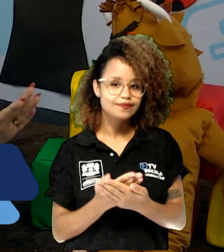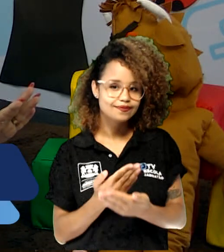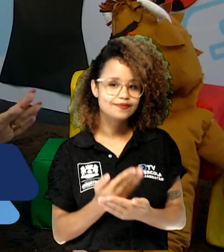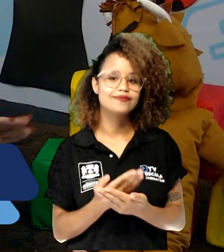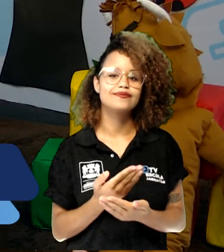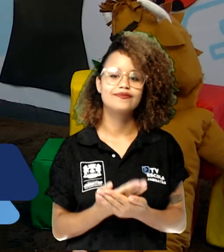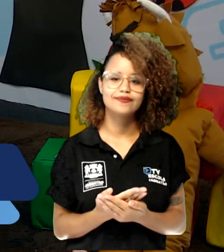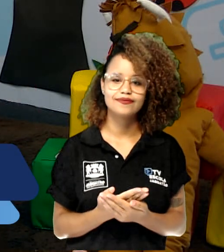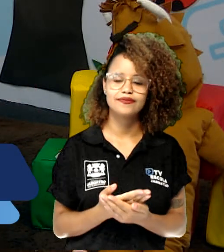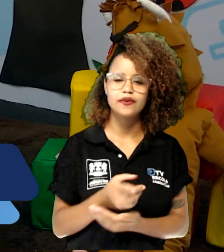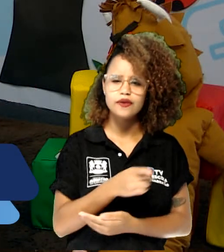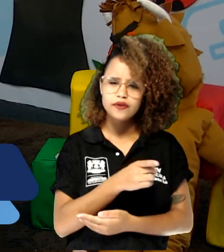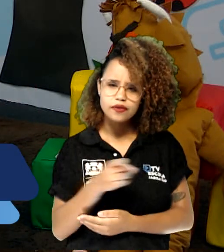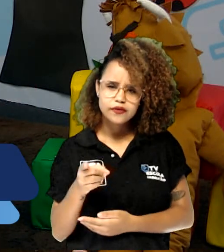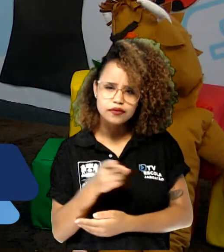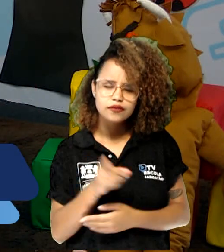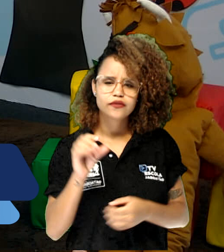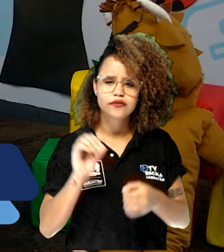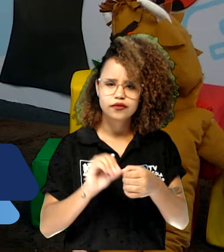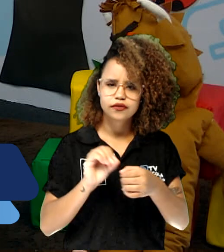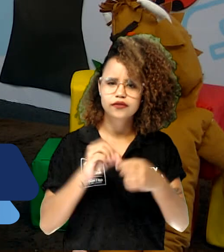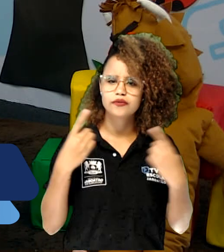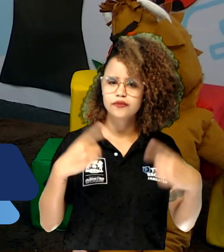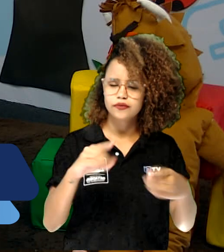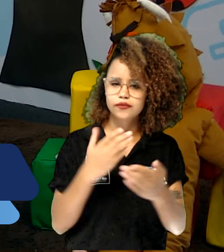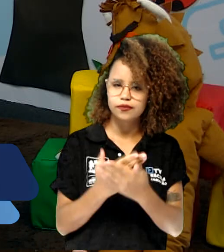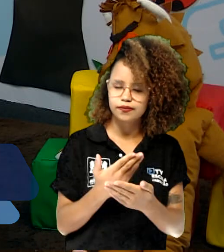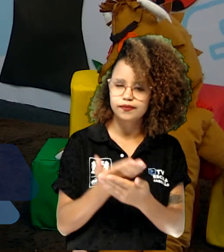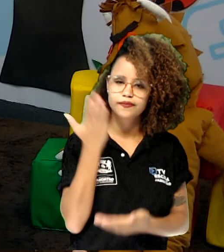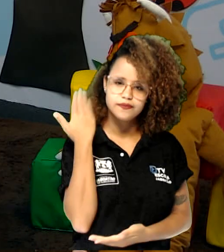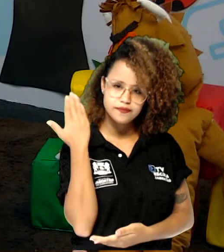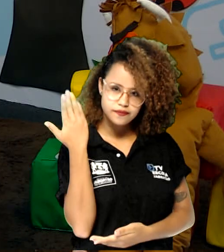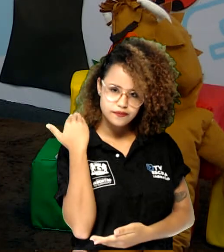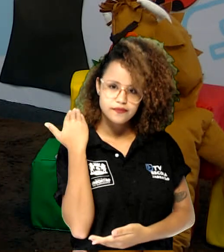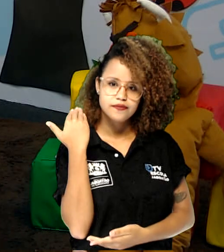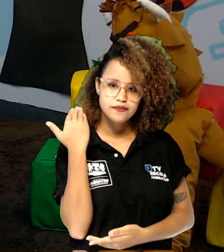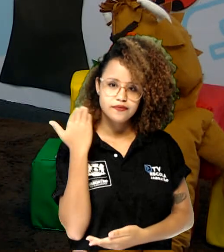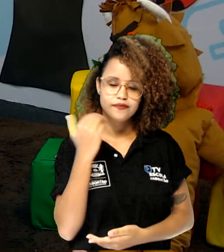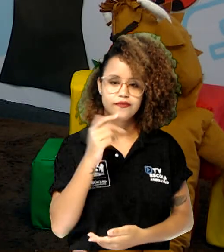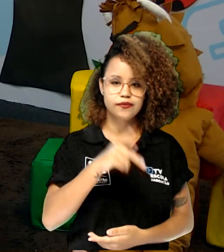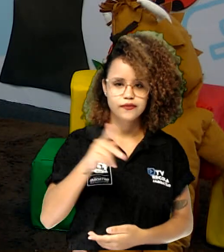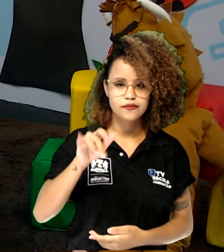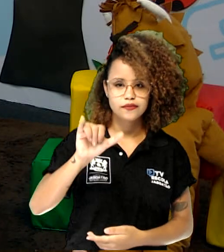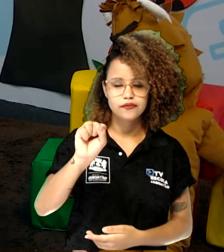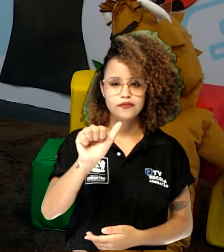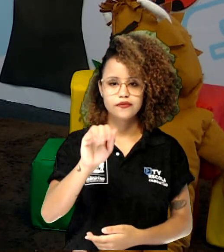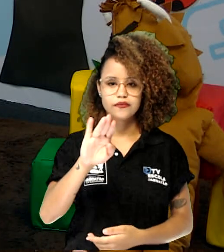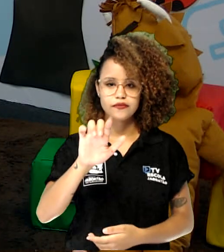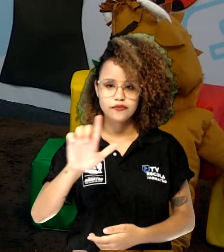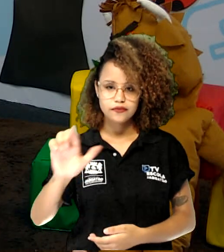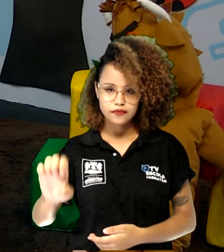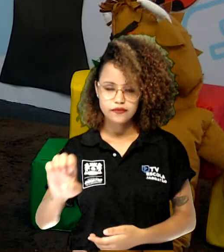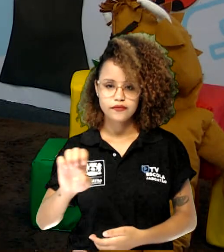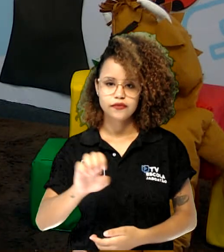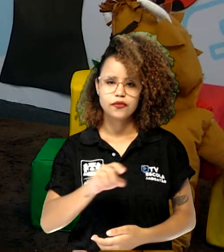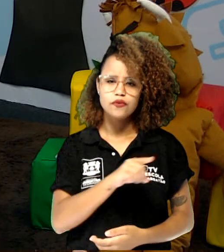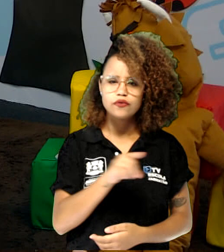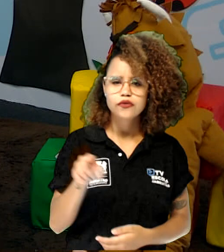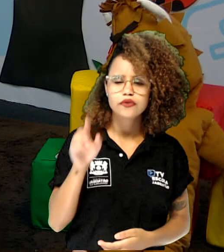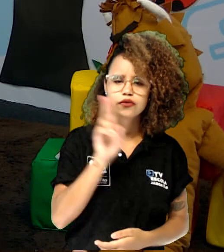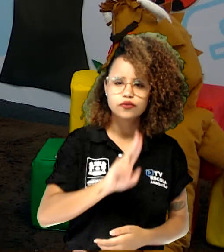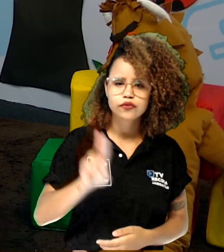aula. Vocês fizeram o desafio da aula anterior proposto pela professora Isabelle? Vocês